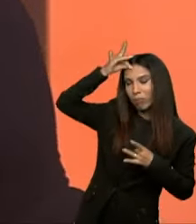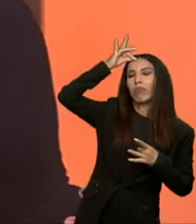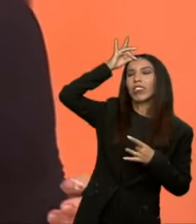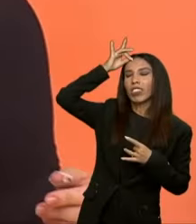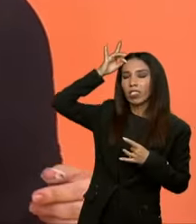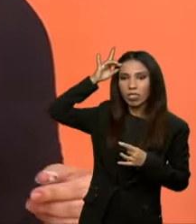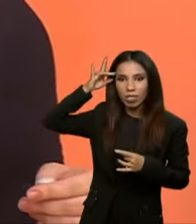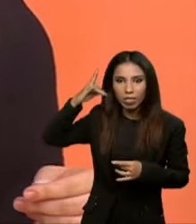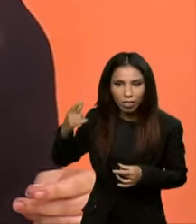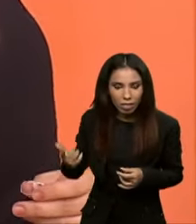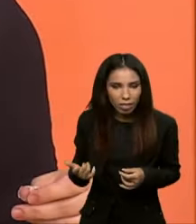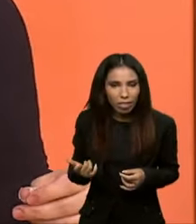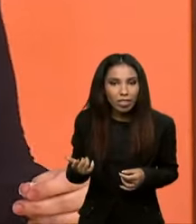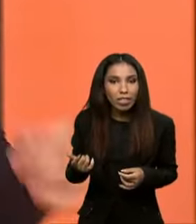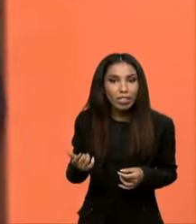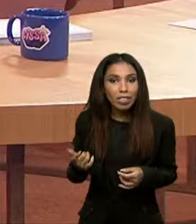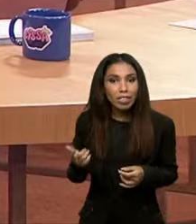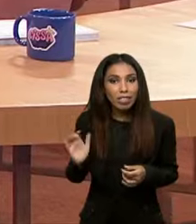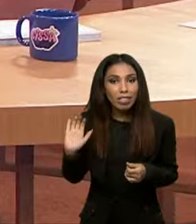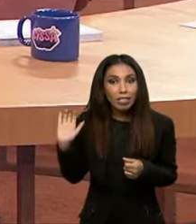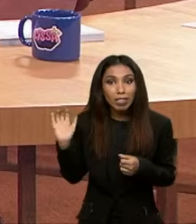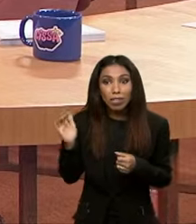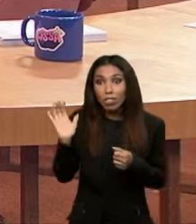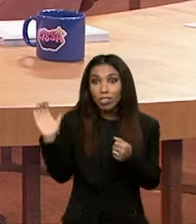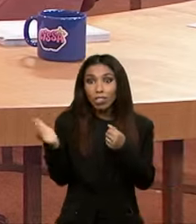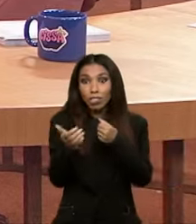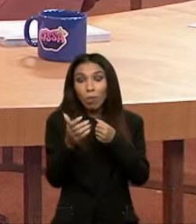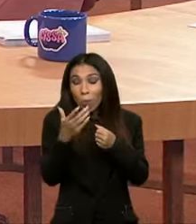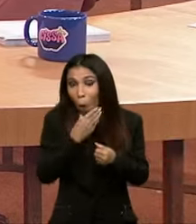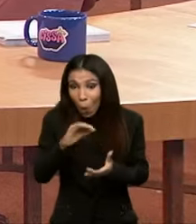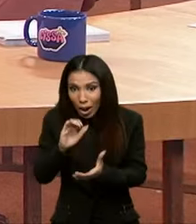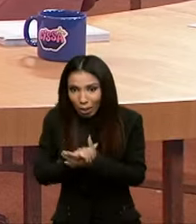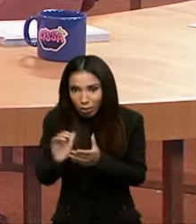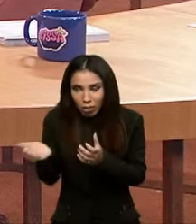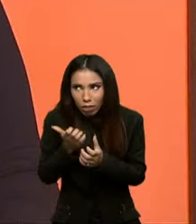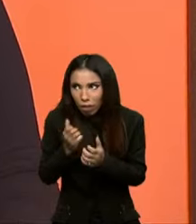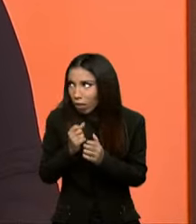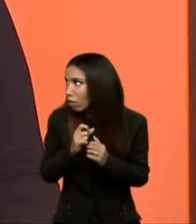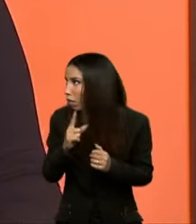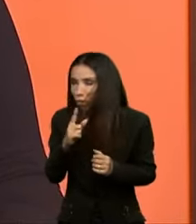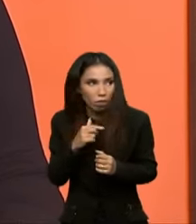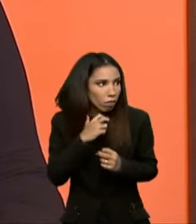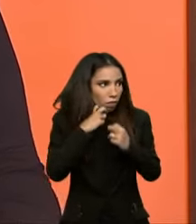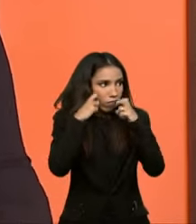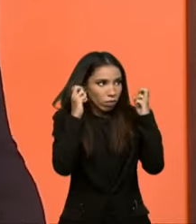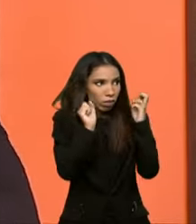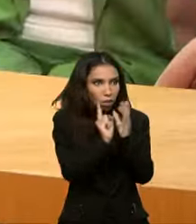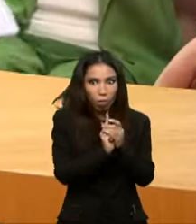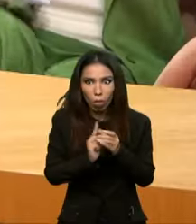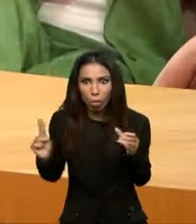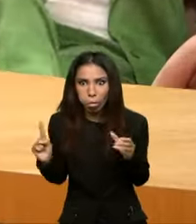Meu marido quer se esconder no chão. Essa bombagira é chique, hein? Essa bombagira é fina. Rosé,